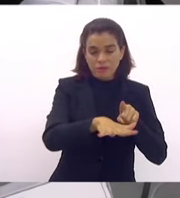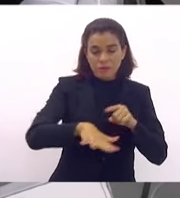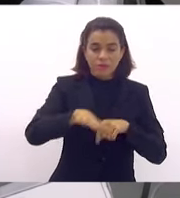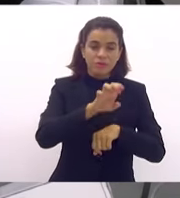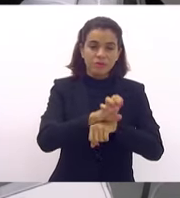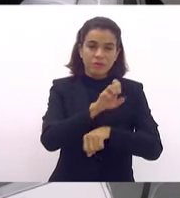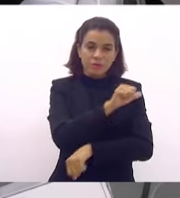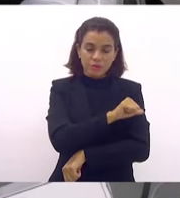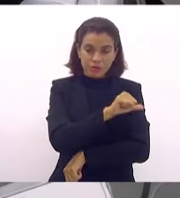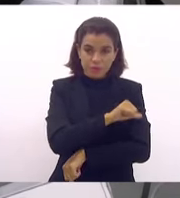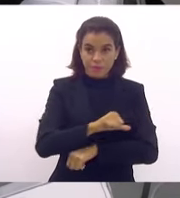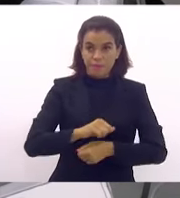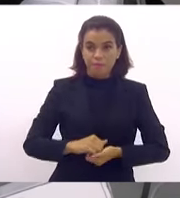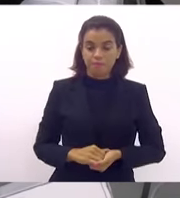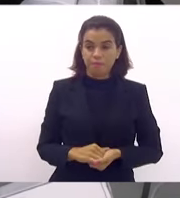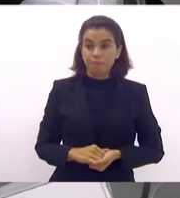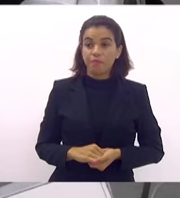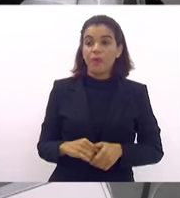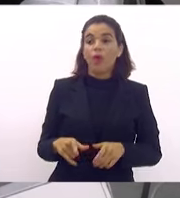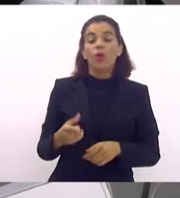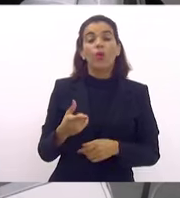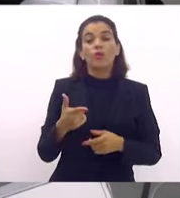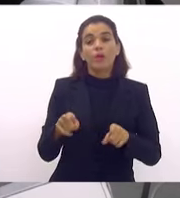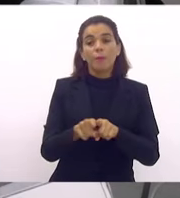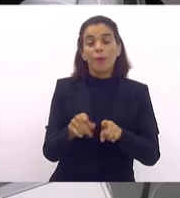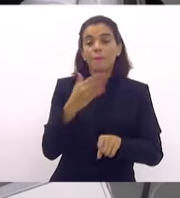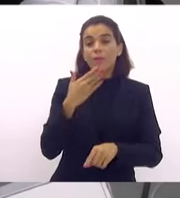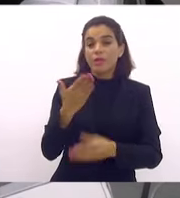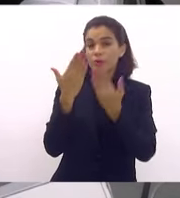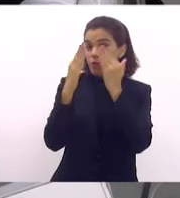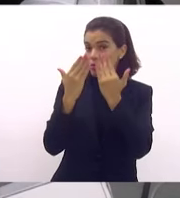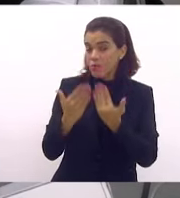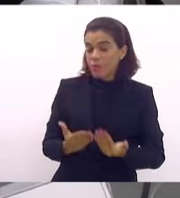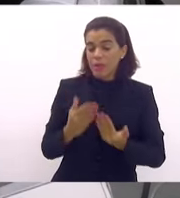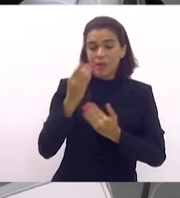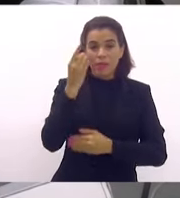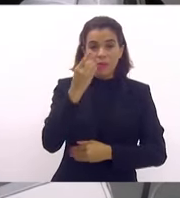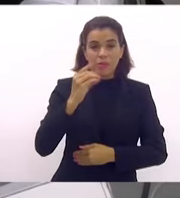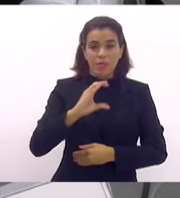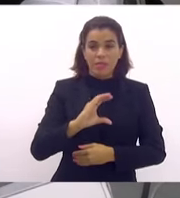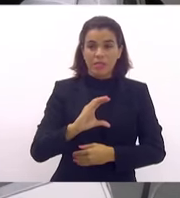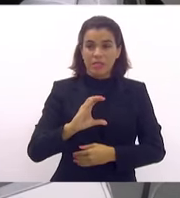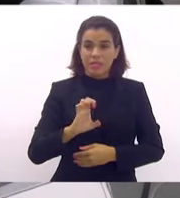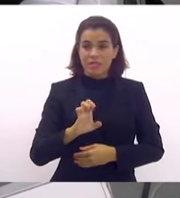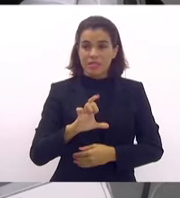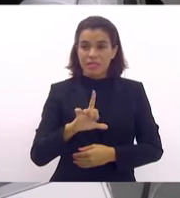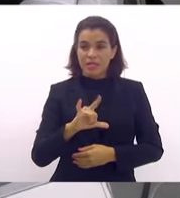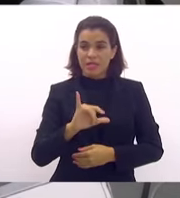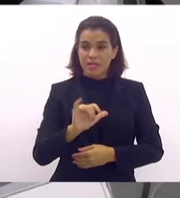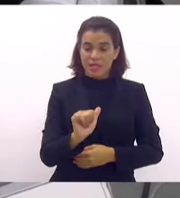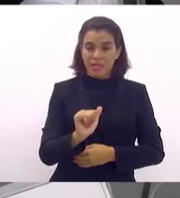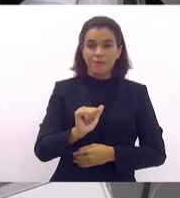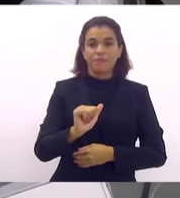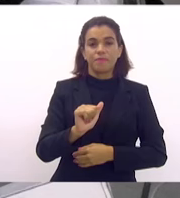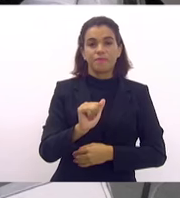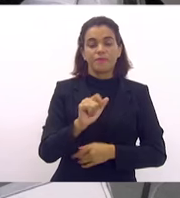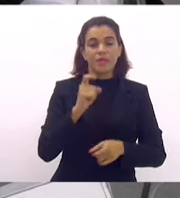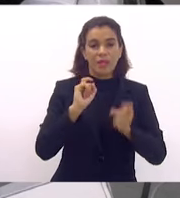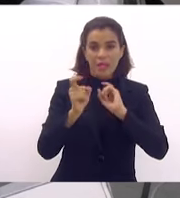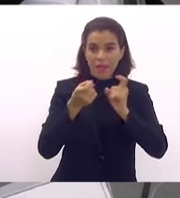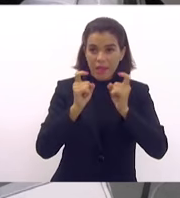Janeiro e da Altas Providências. Retorno pedido de vista da deputada Célia Jordão na terceira reunião ordinária com